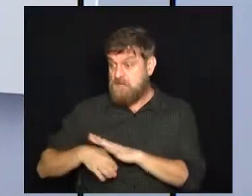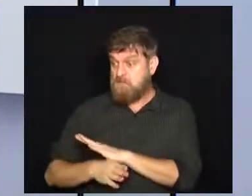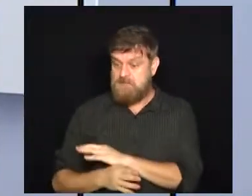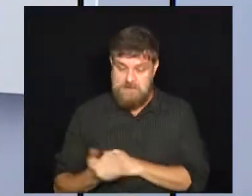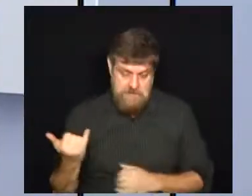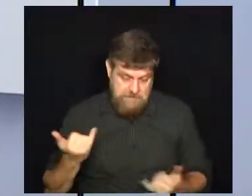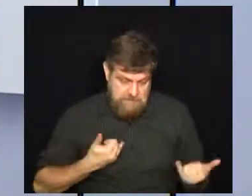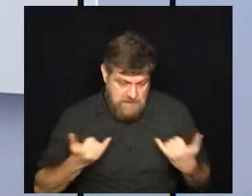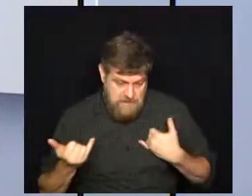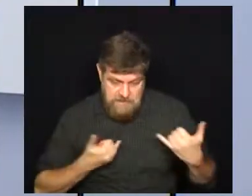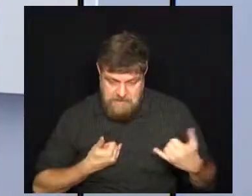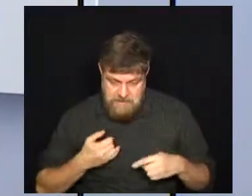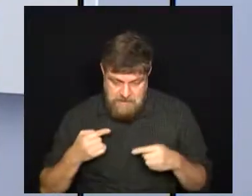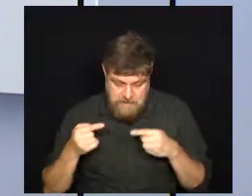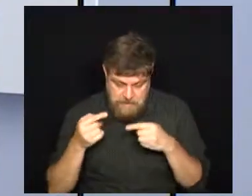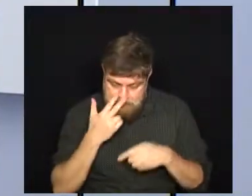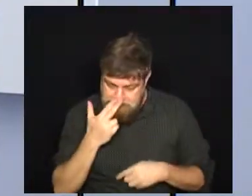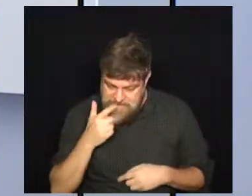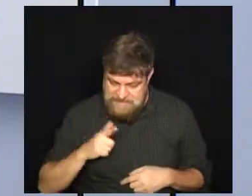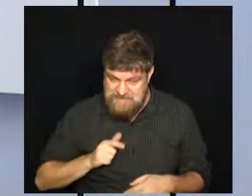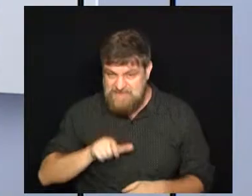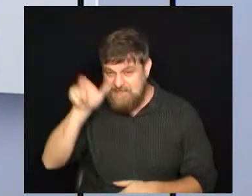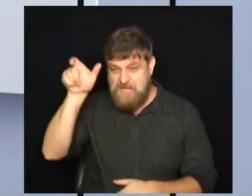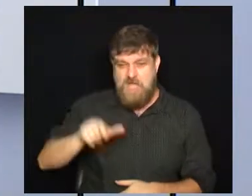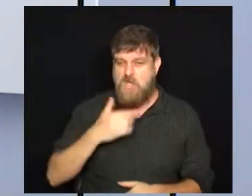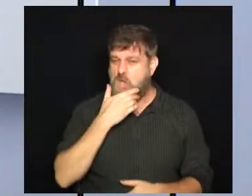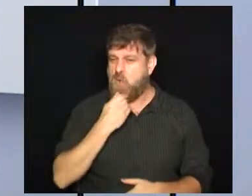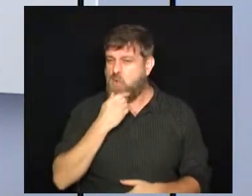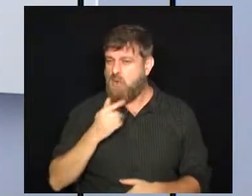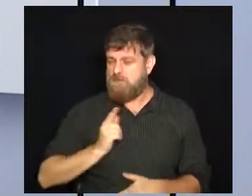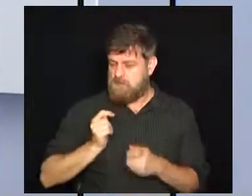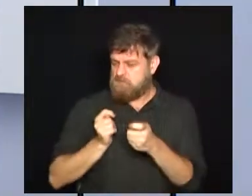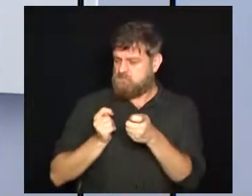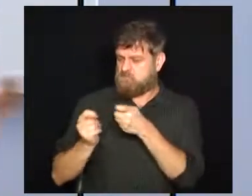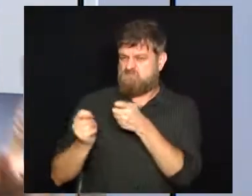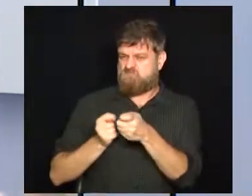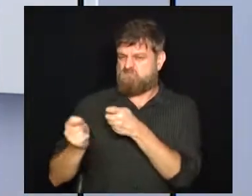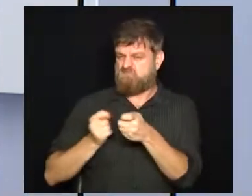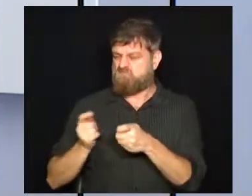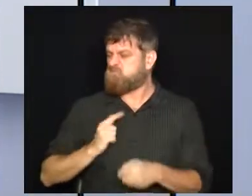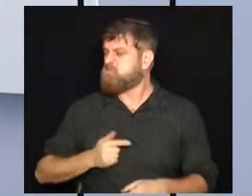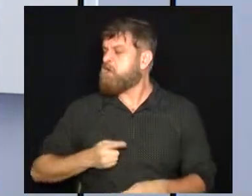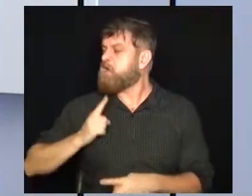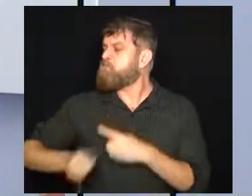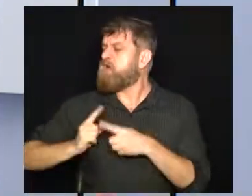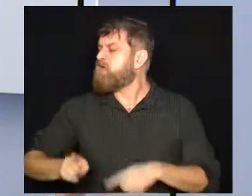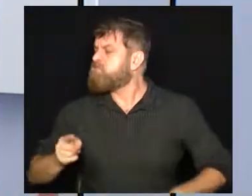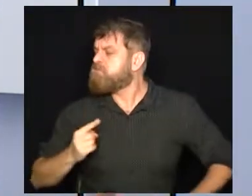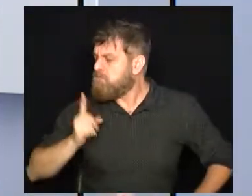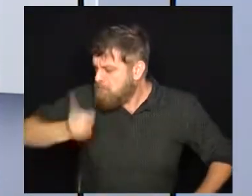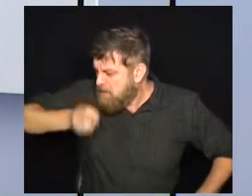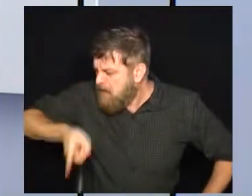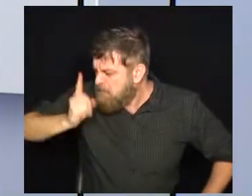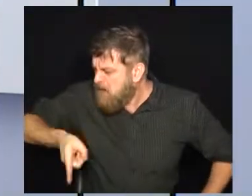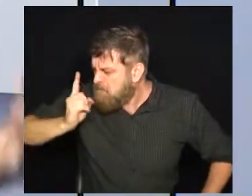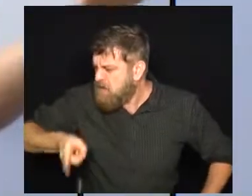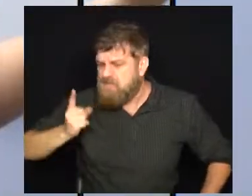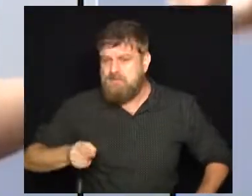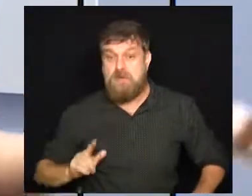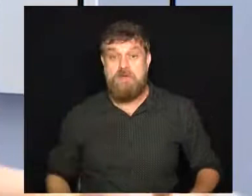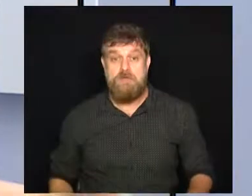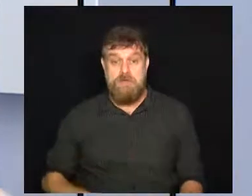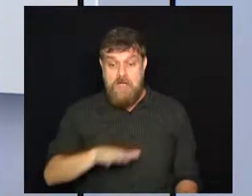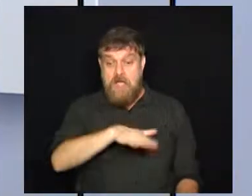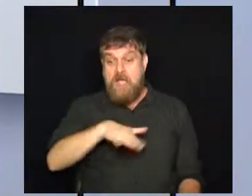se fizesse parte do valor, como se agregasse, como se o homem bom é aquele que controla a sua mulher. Isso é ensinado. E as